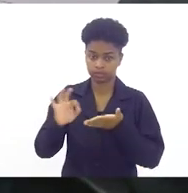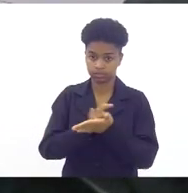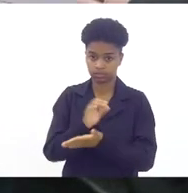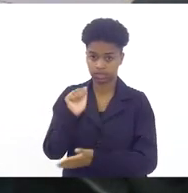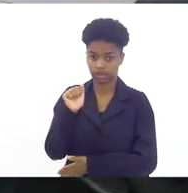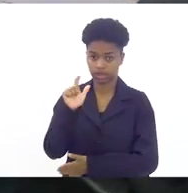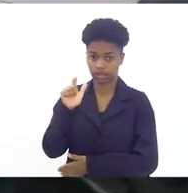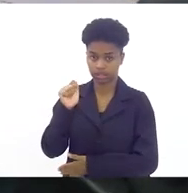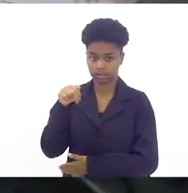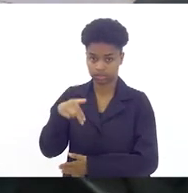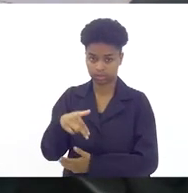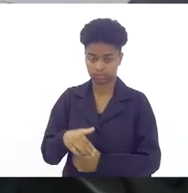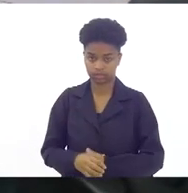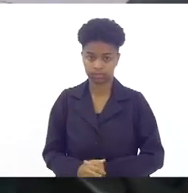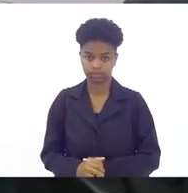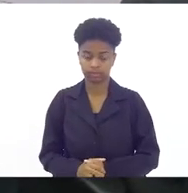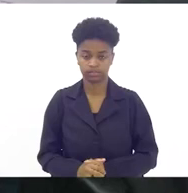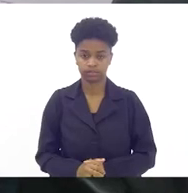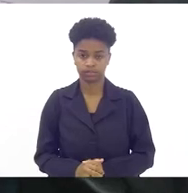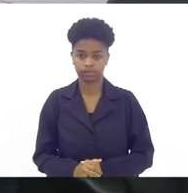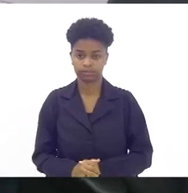Alan Bruno Pinheiro